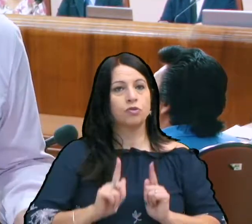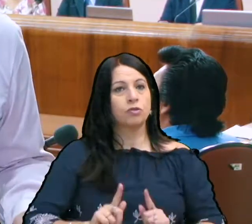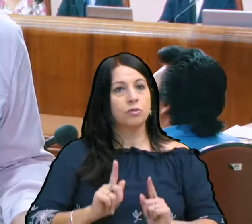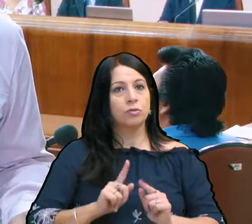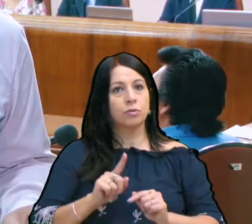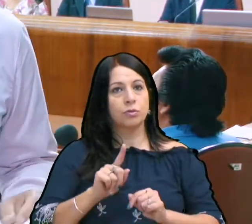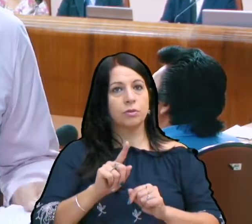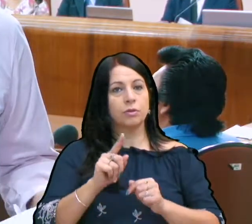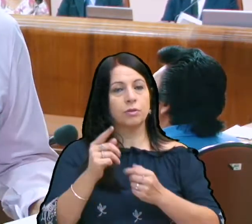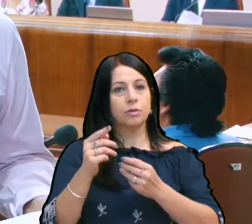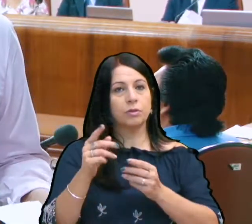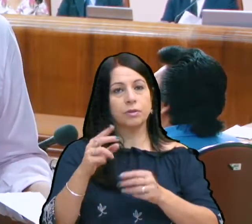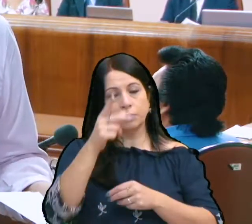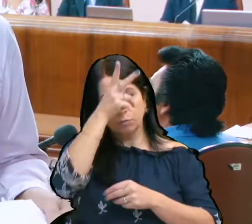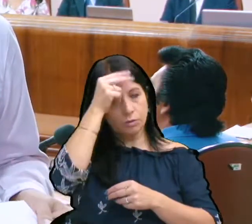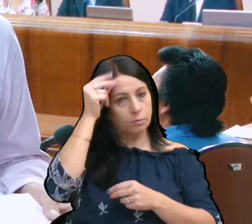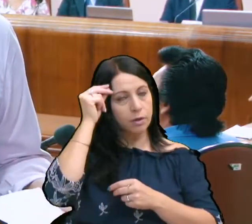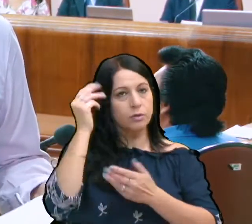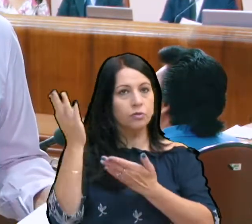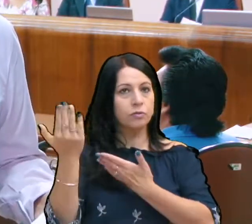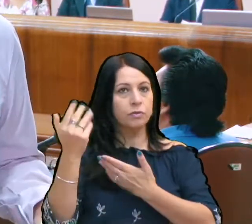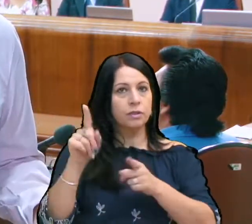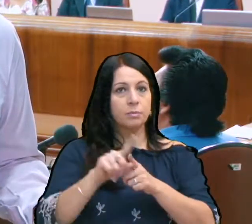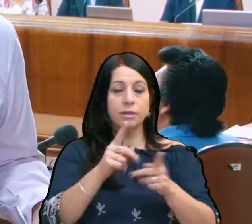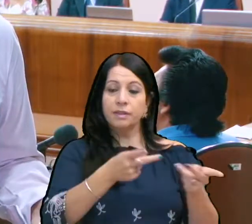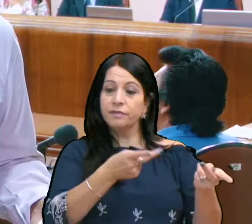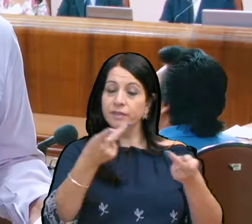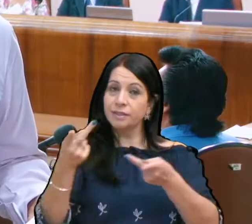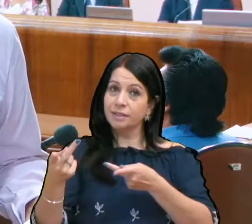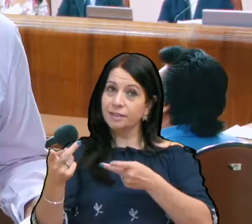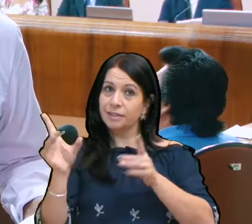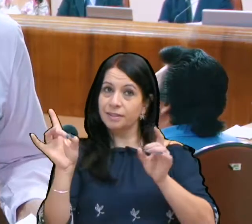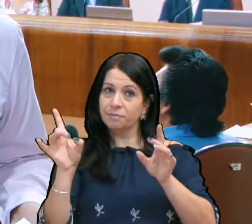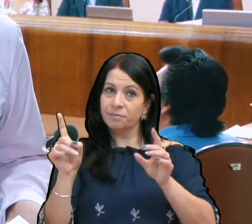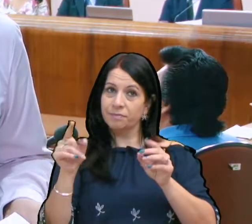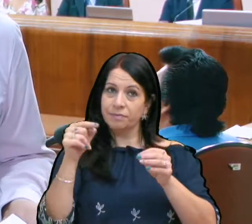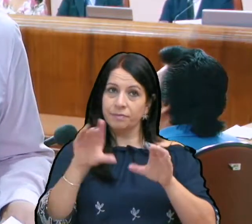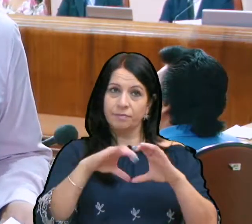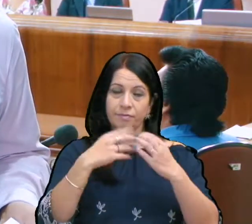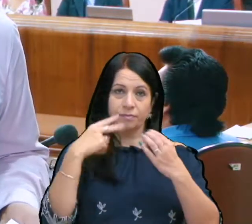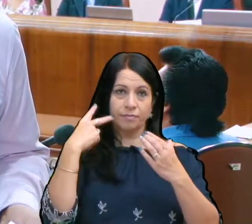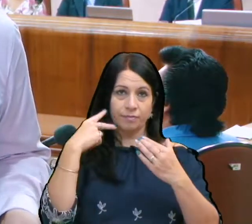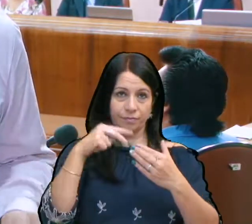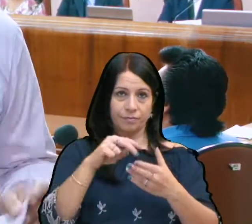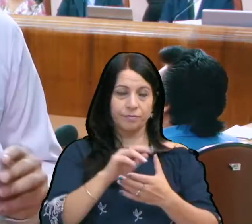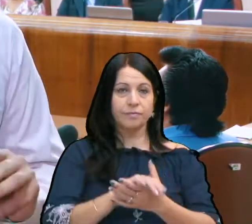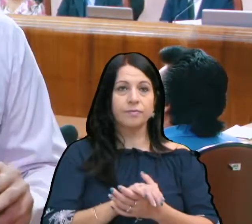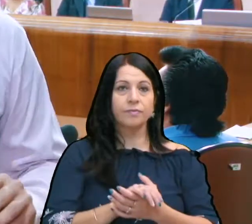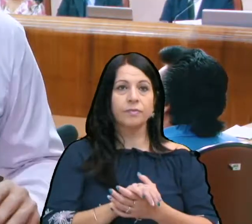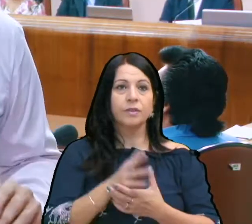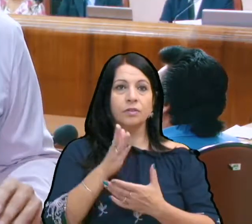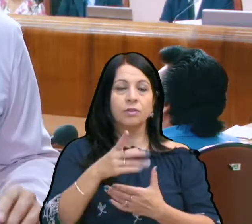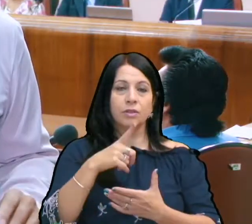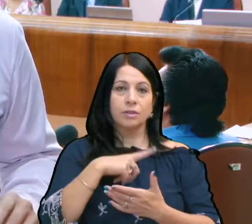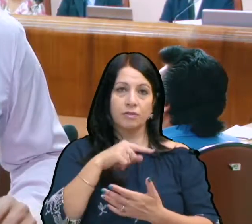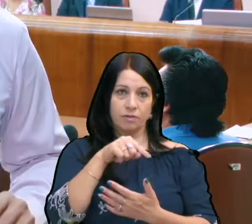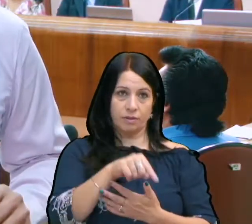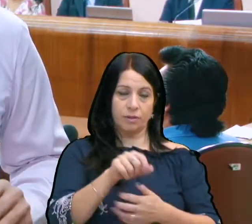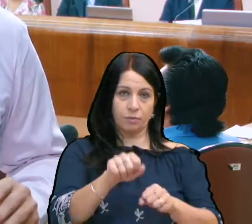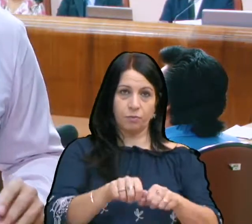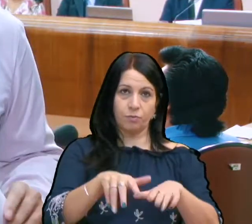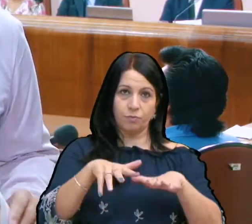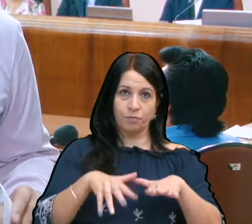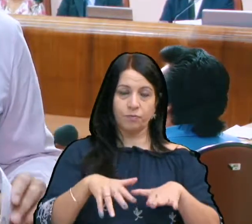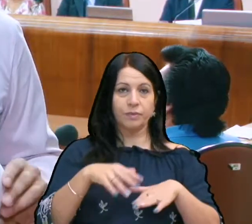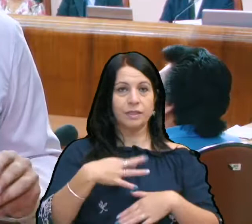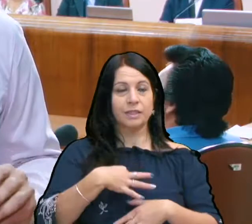Municipais de Juventude. E também tem visita especial aqui na Câmara de Vereadores de Caxias do Sul. Já estão aqui no plenário